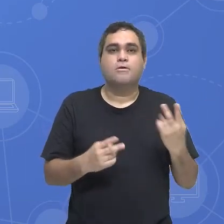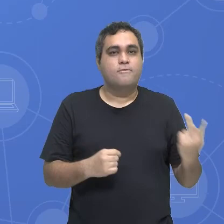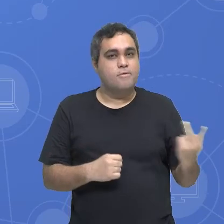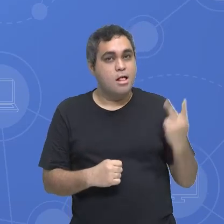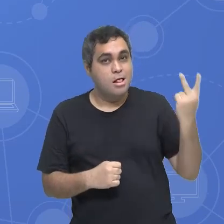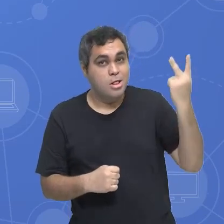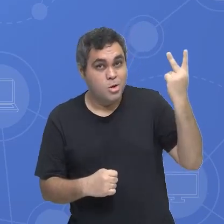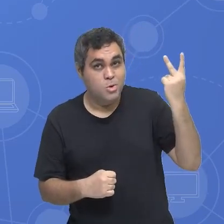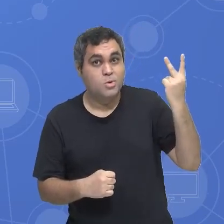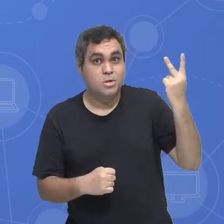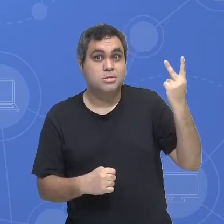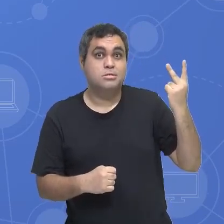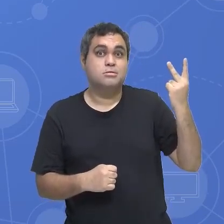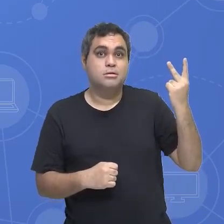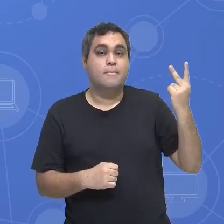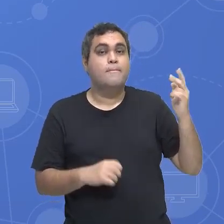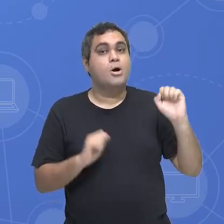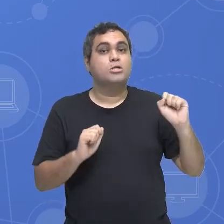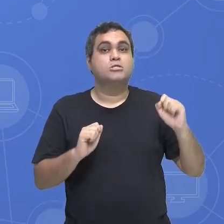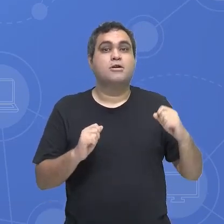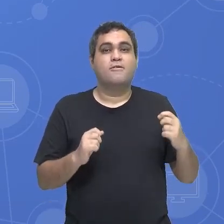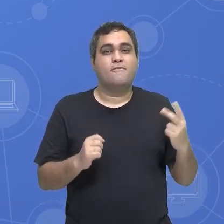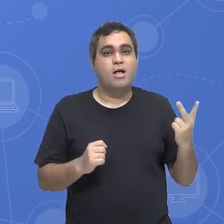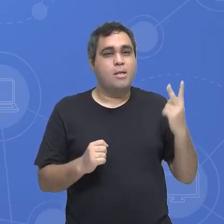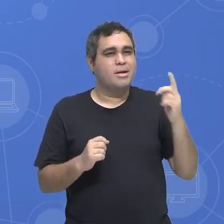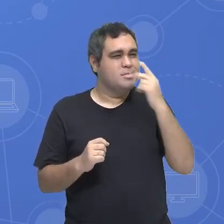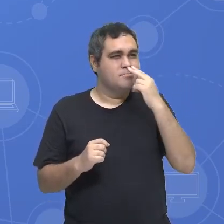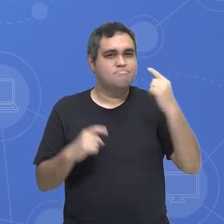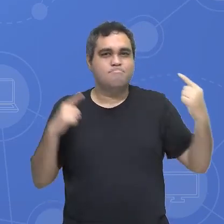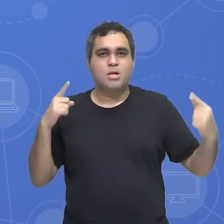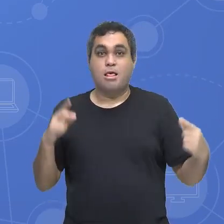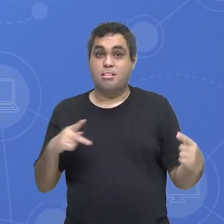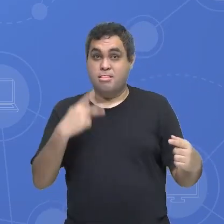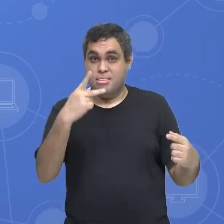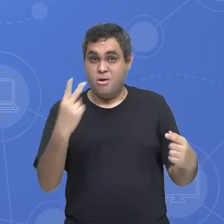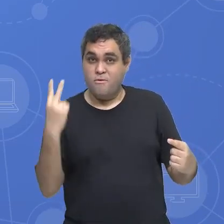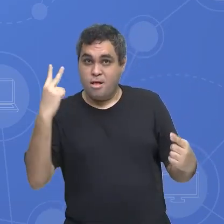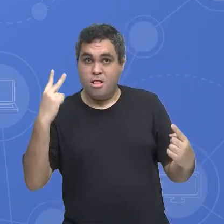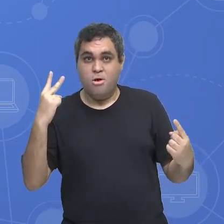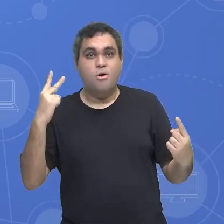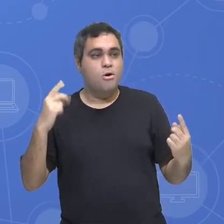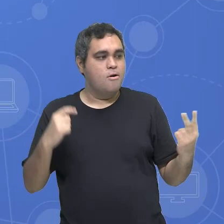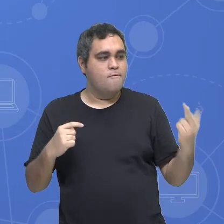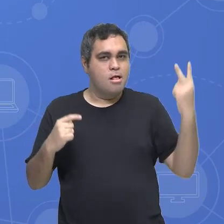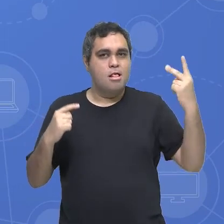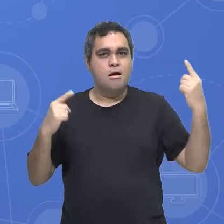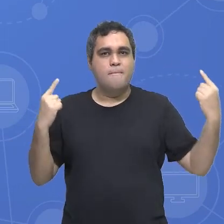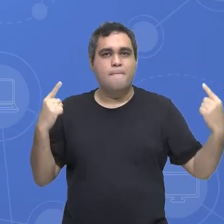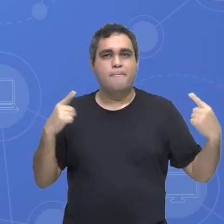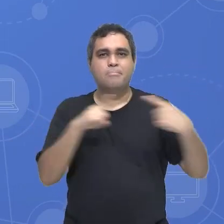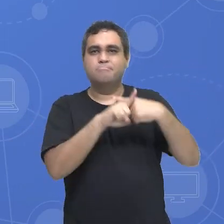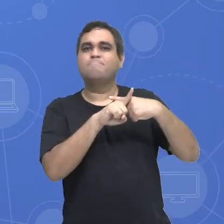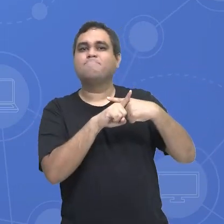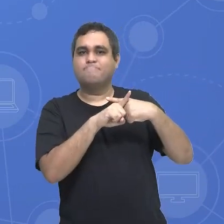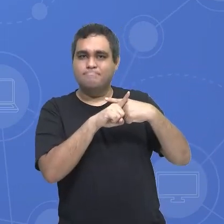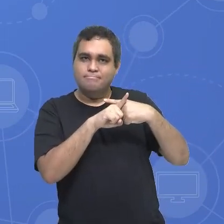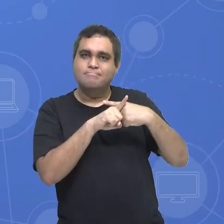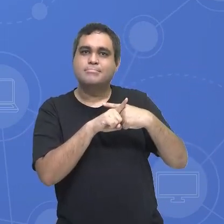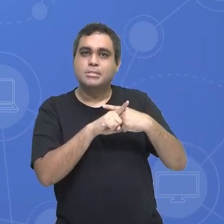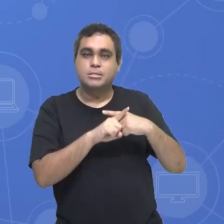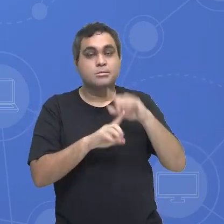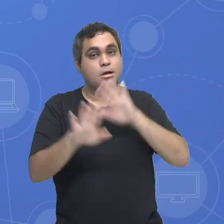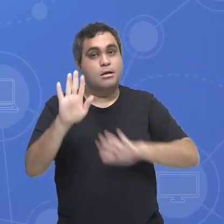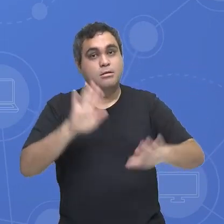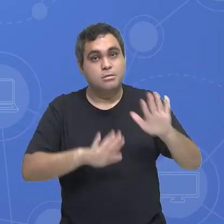valores, antivalores, contravalores, né? Elas podem nos influenciar sim e dizer muitas vezes